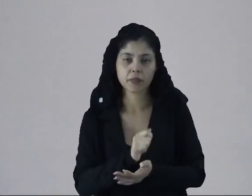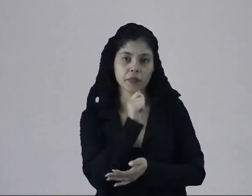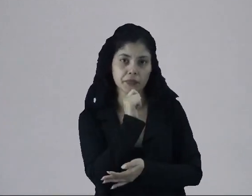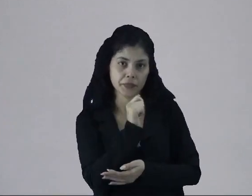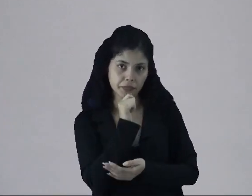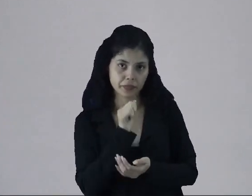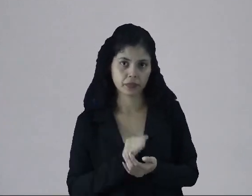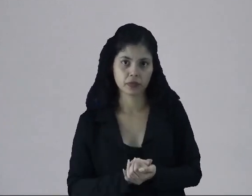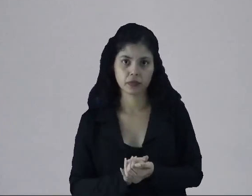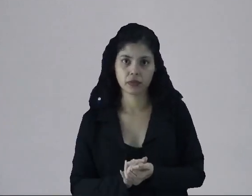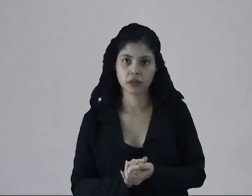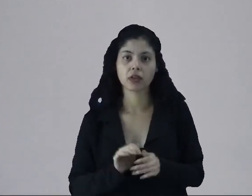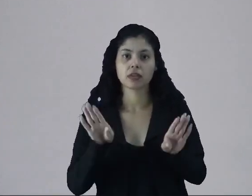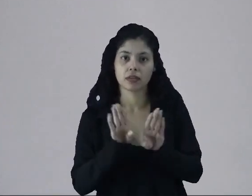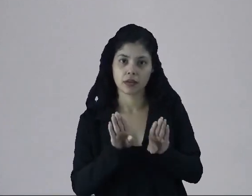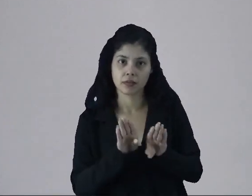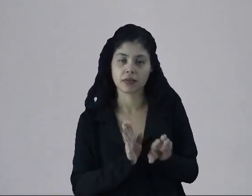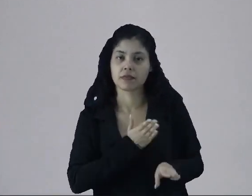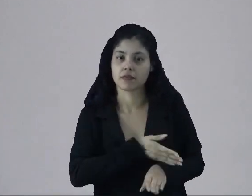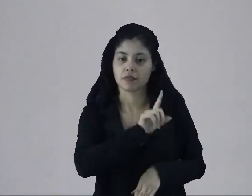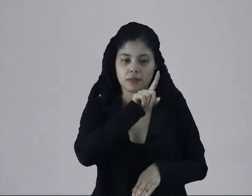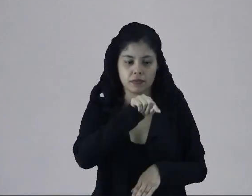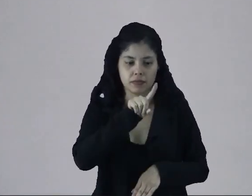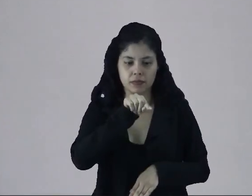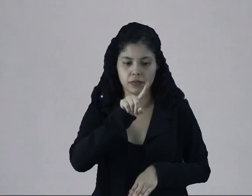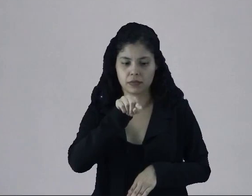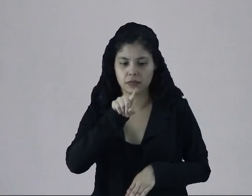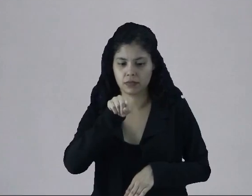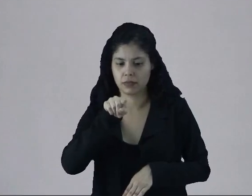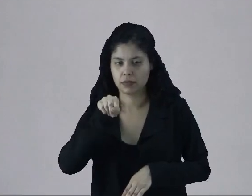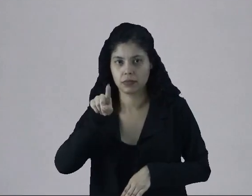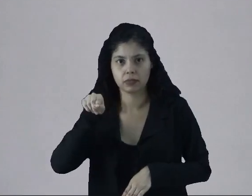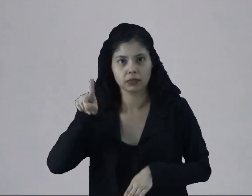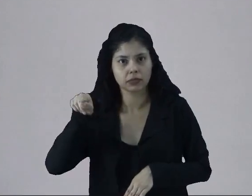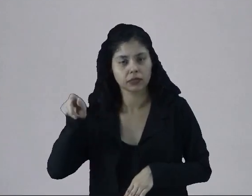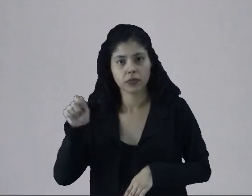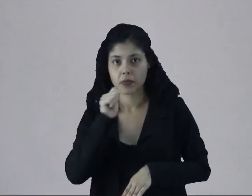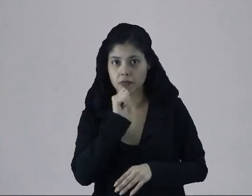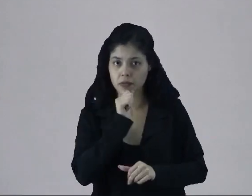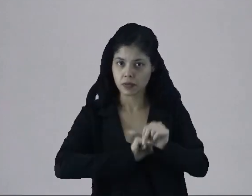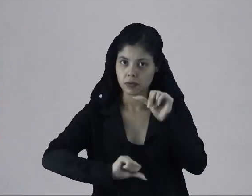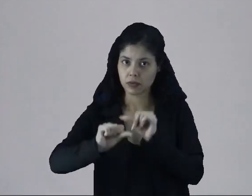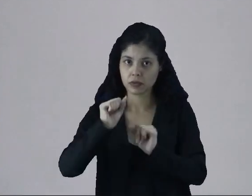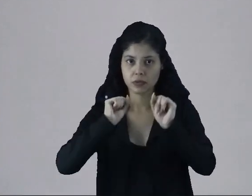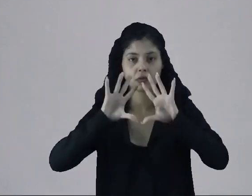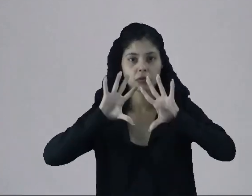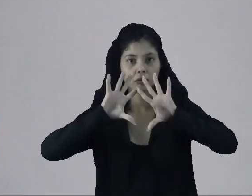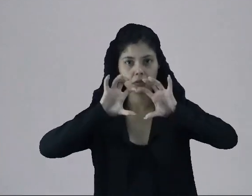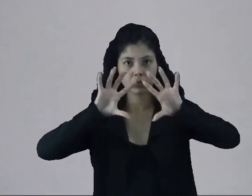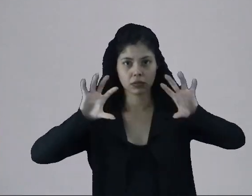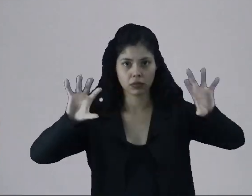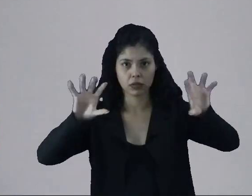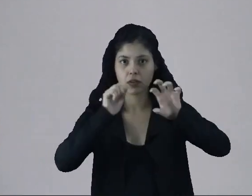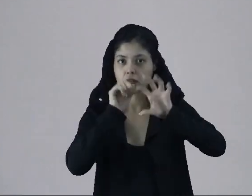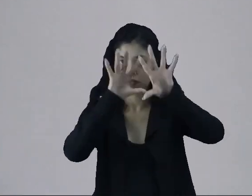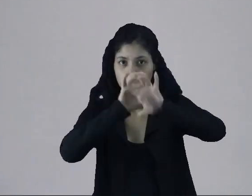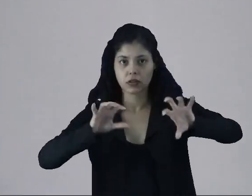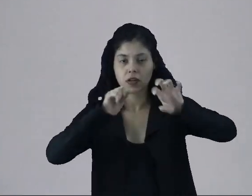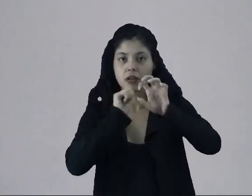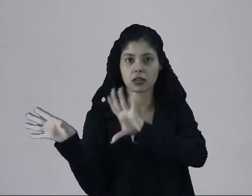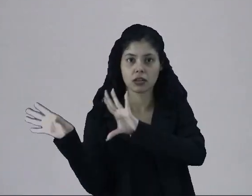sua frequência cardíaca vai acelerar para que as trocas gasosas sejam mais eficientes e esse oxigênio seja levado aos